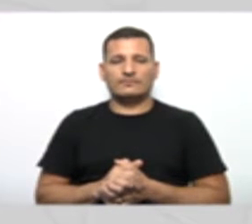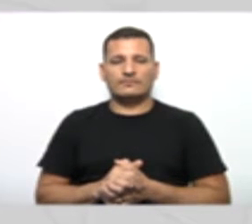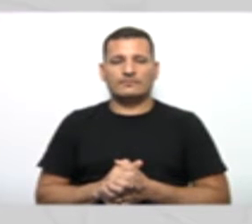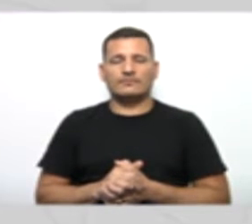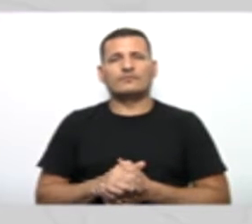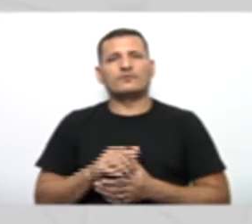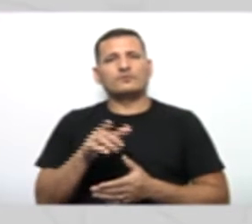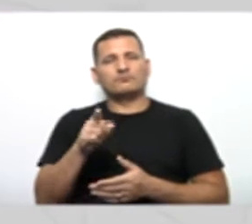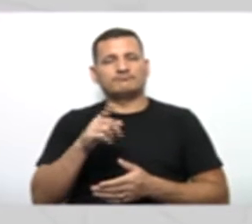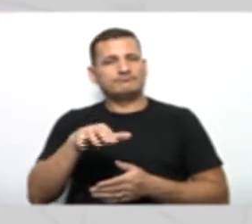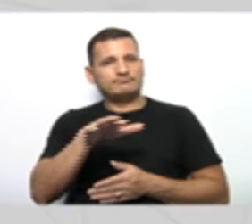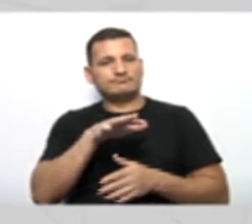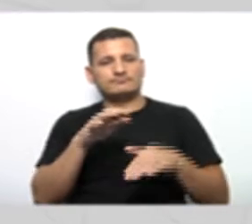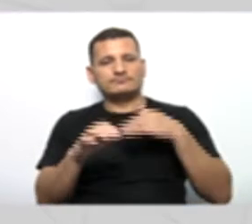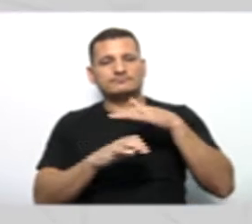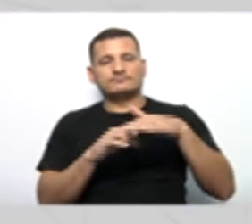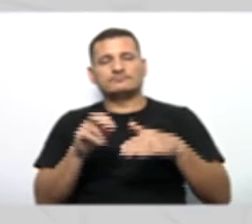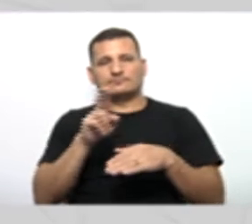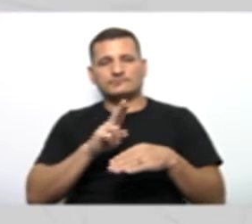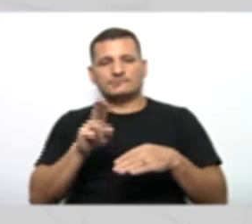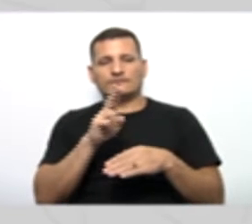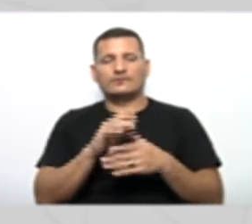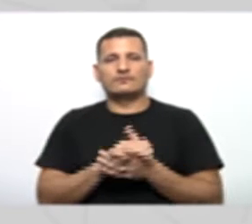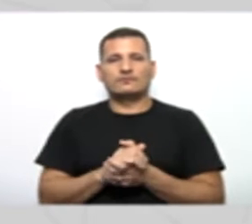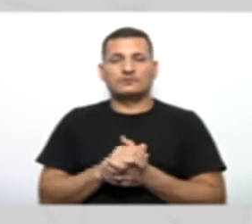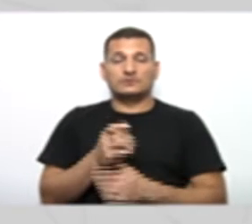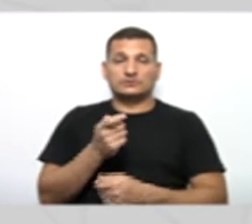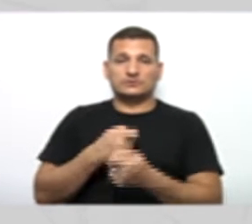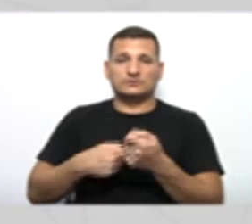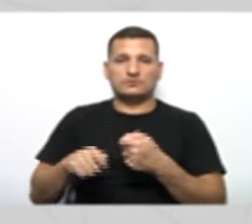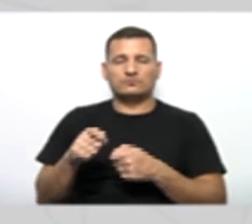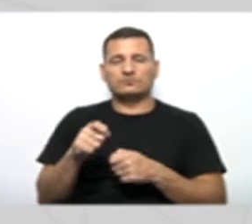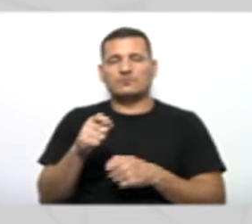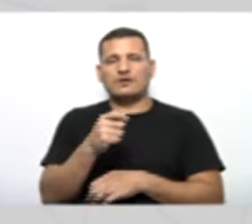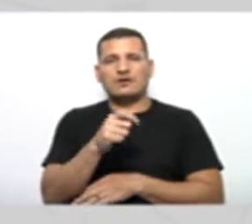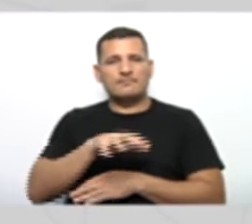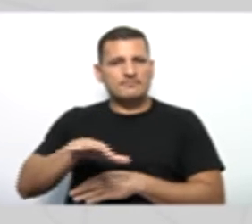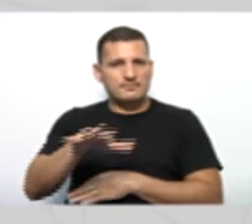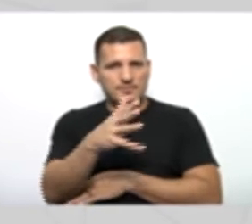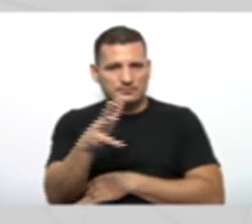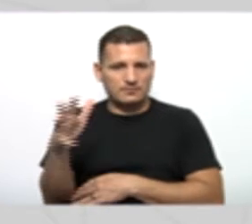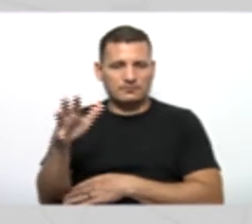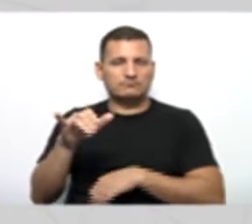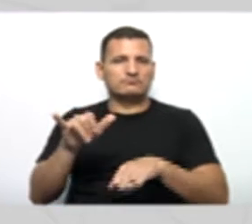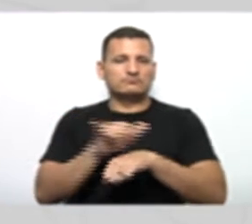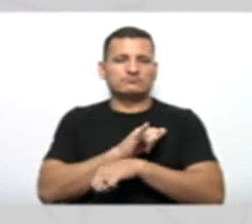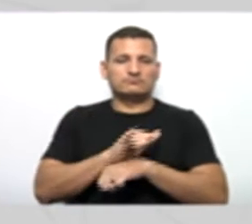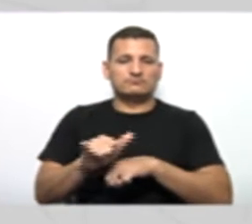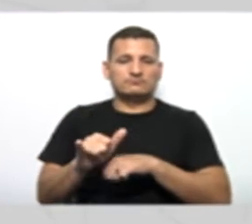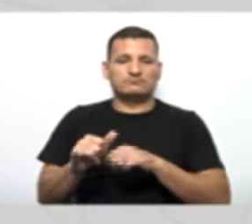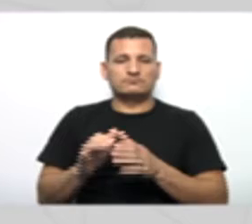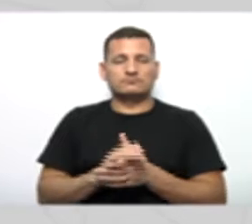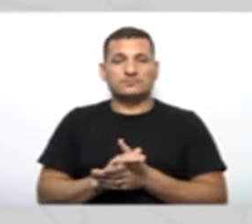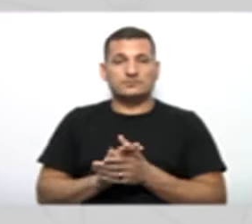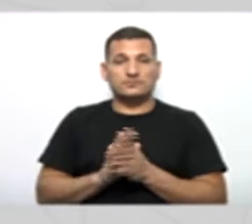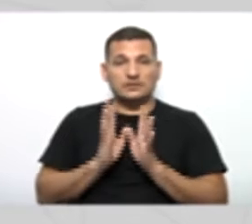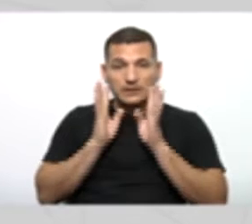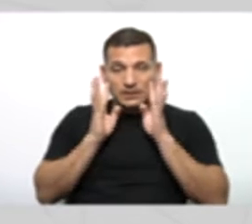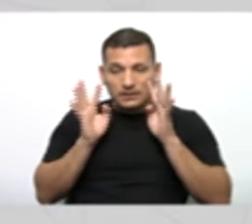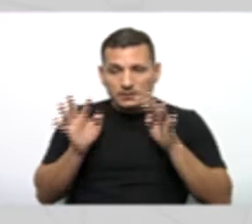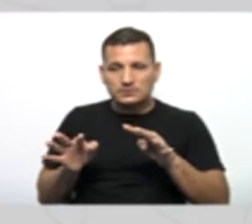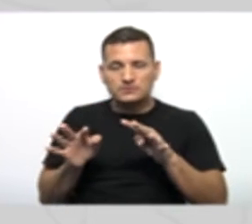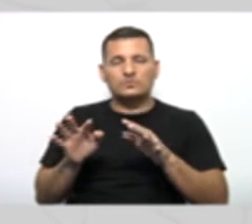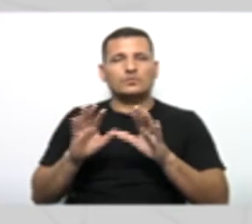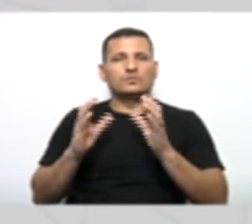Essas empresas utilizam a gestão ambiental como estratégia. Devem ter especial atenção às comunidades